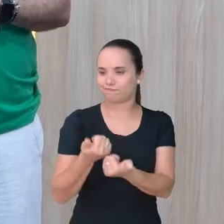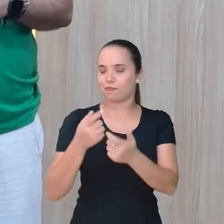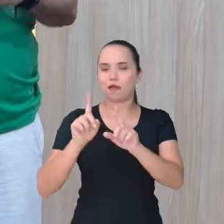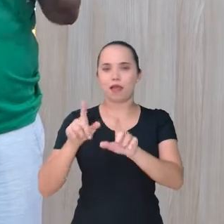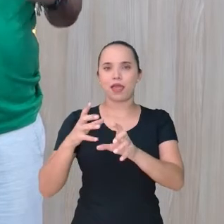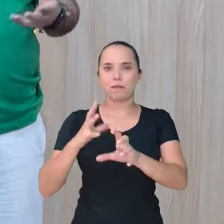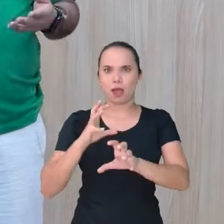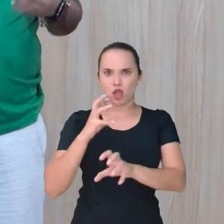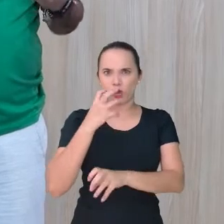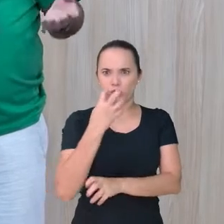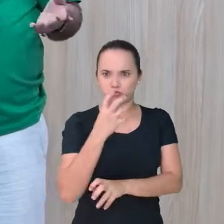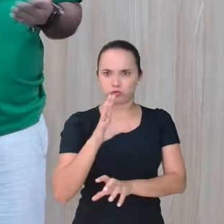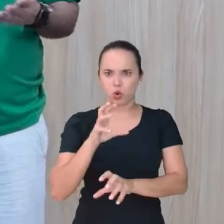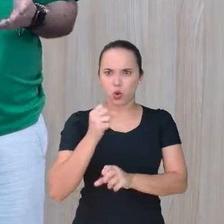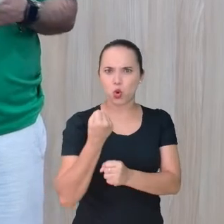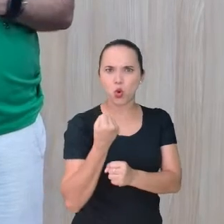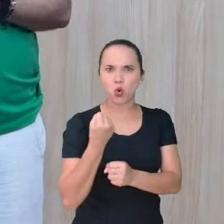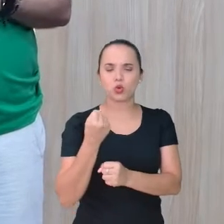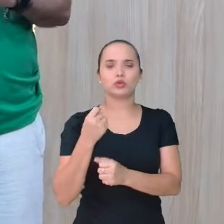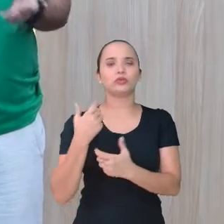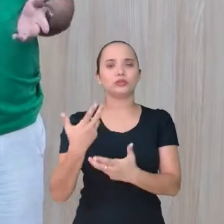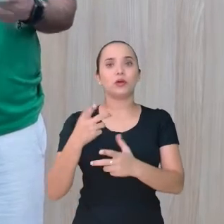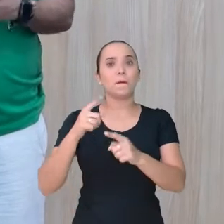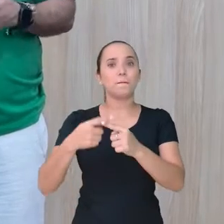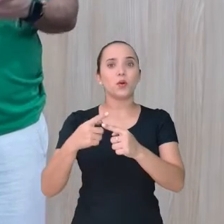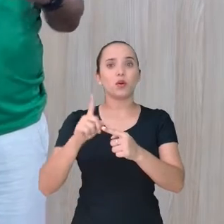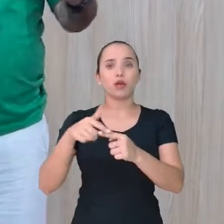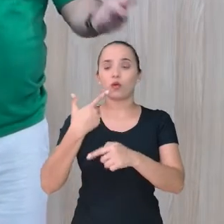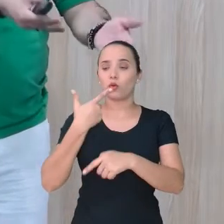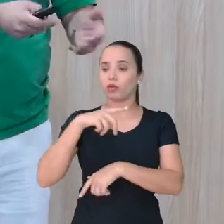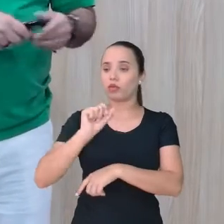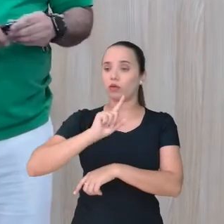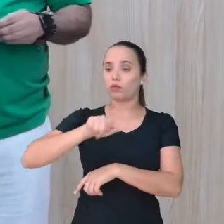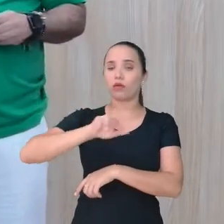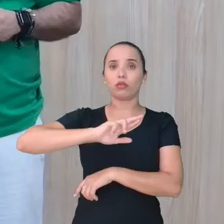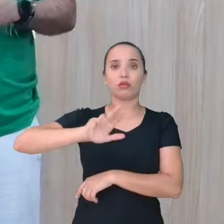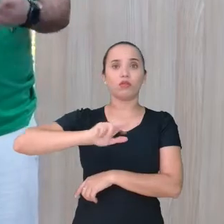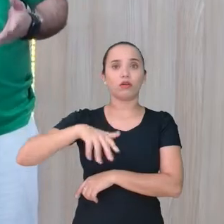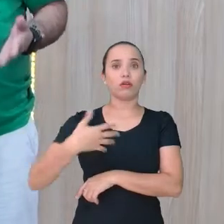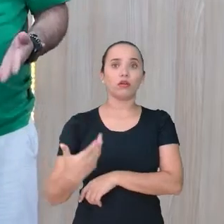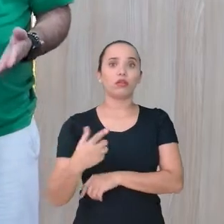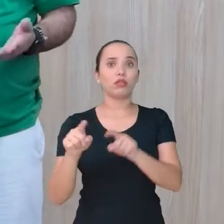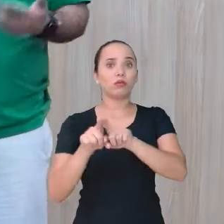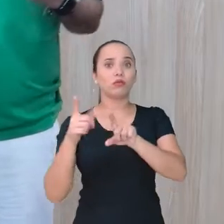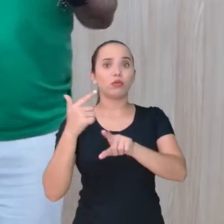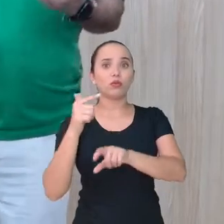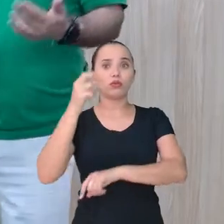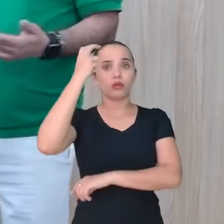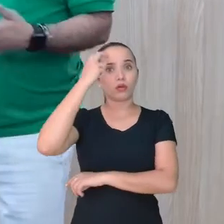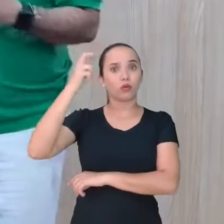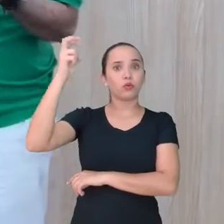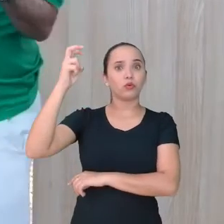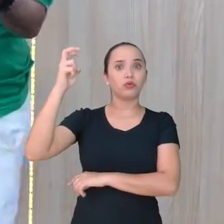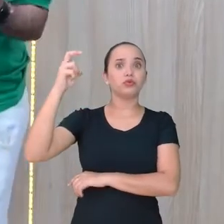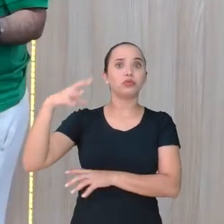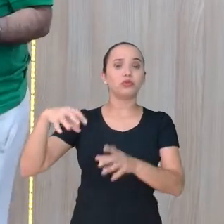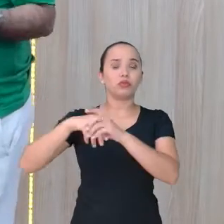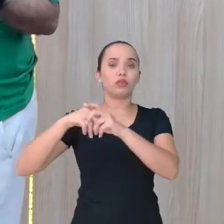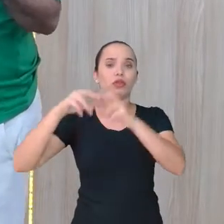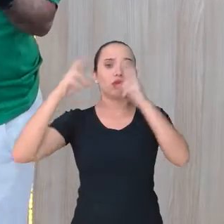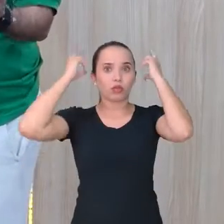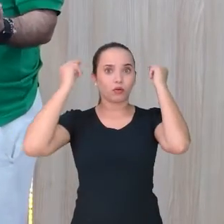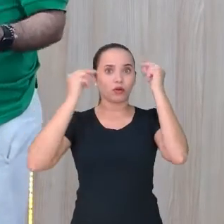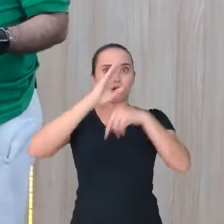assim, tudo isso porque eles não dominavam o grego, o latim, não possuíam a cultura greco-romana, né? Então, é uma